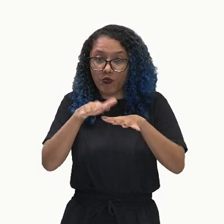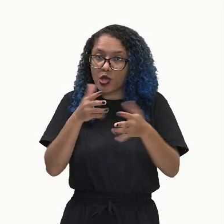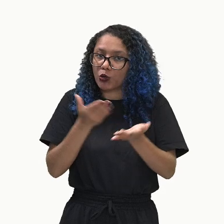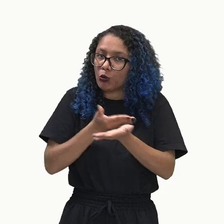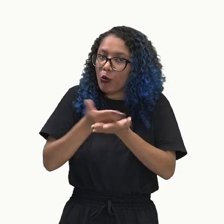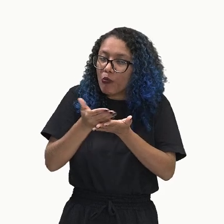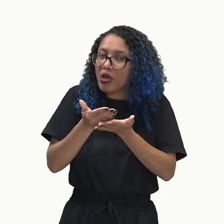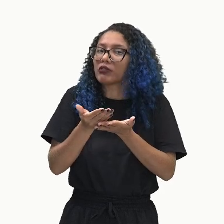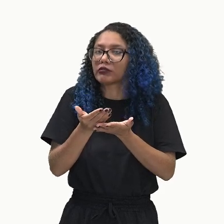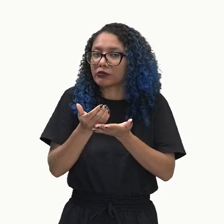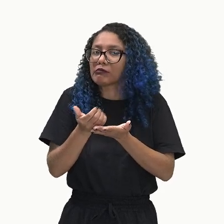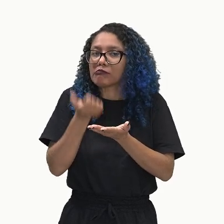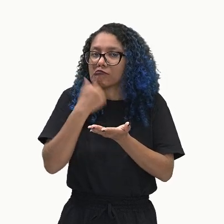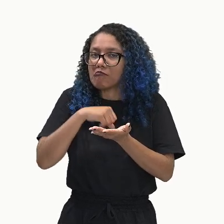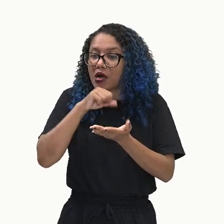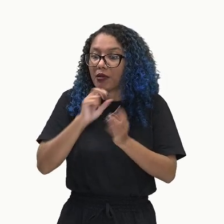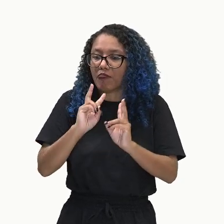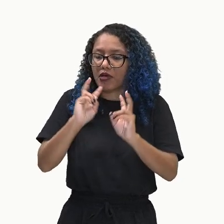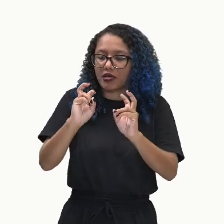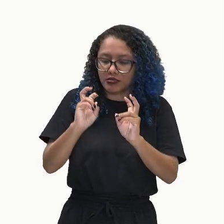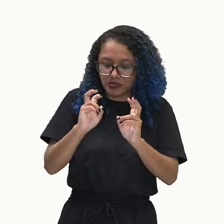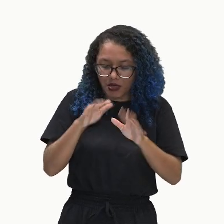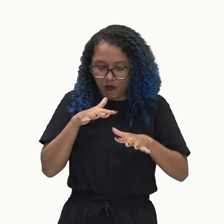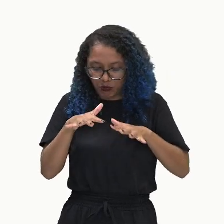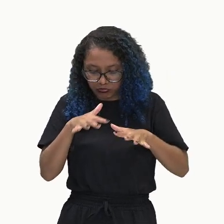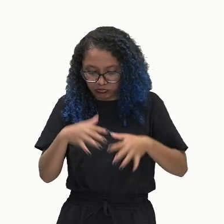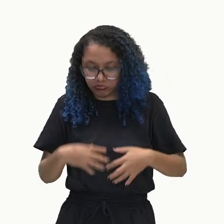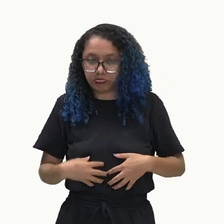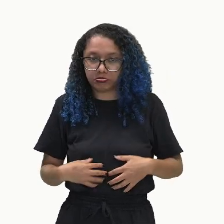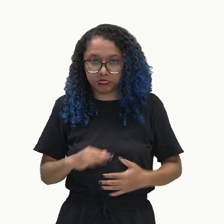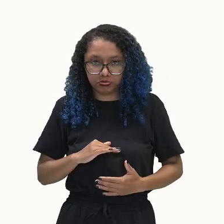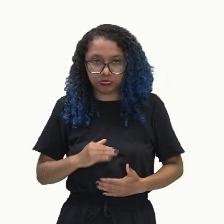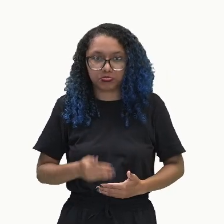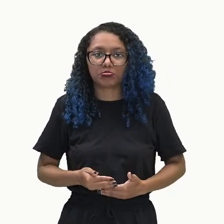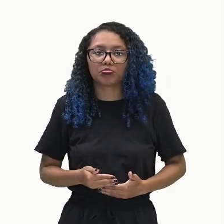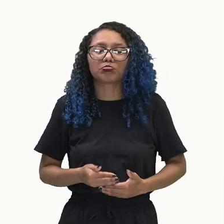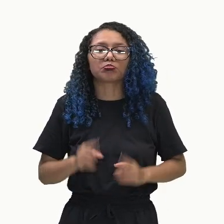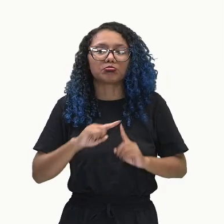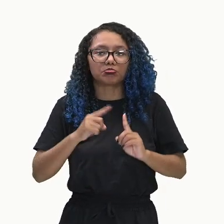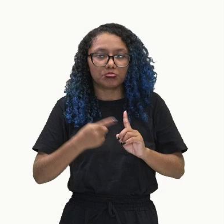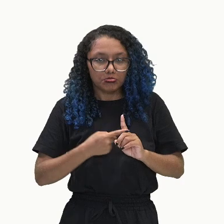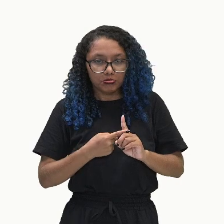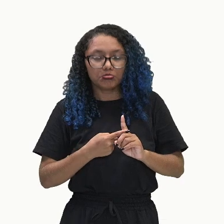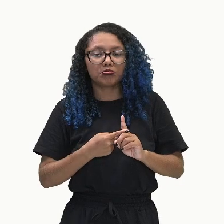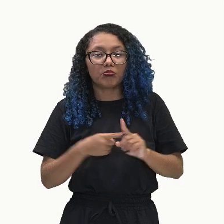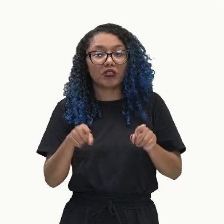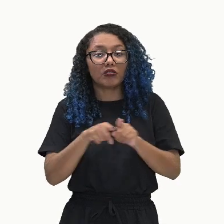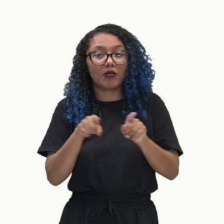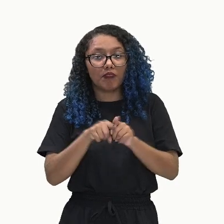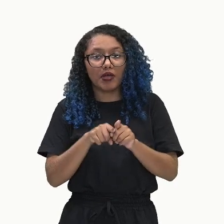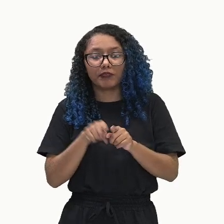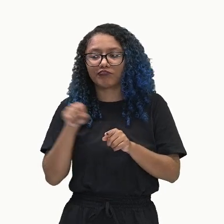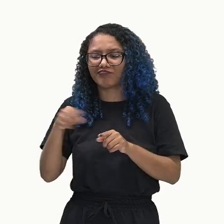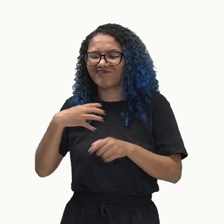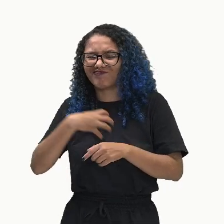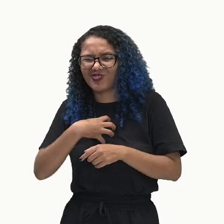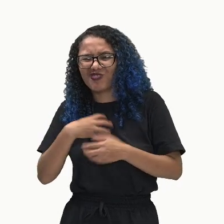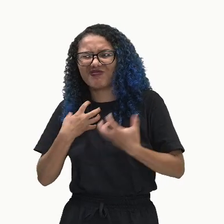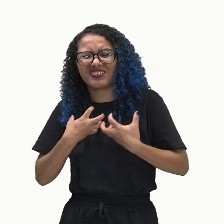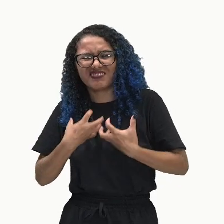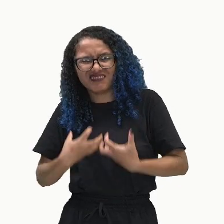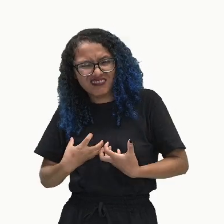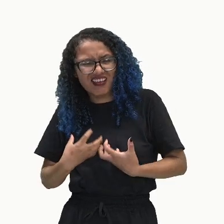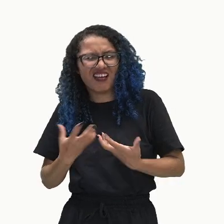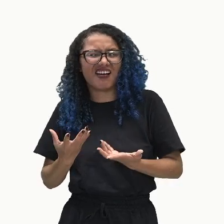são perceptíveis na mãe, a diminuição dos sintomas do primeiro trimestre, como o